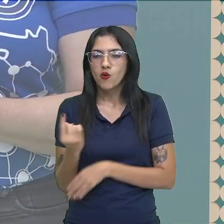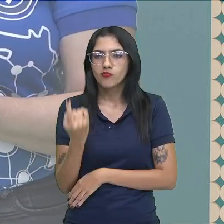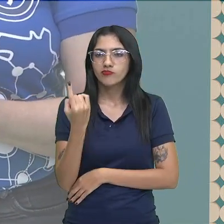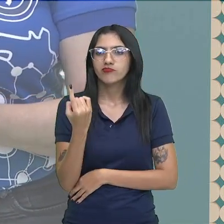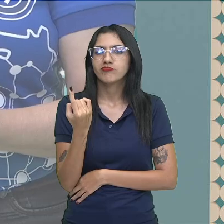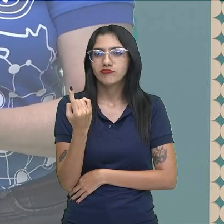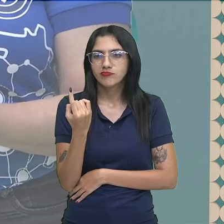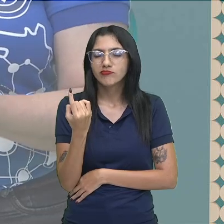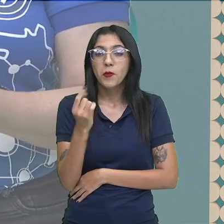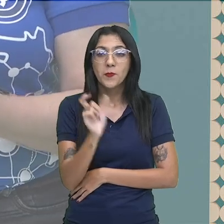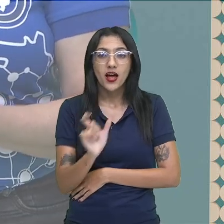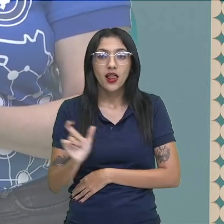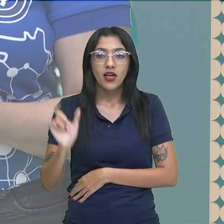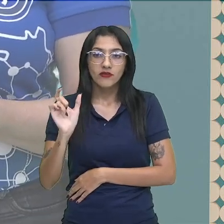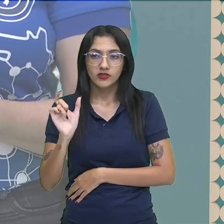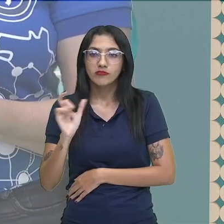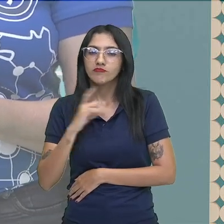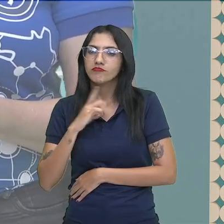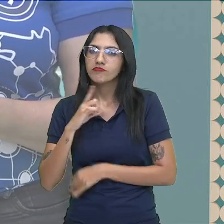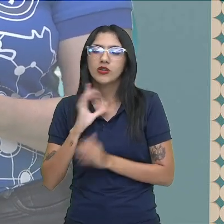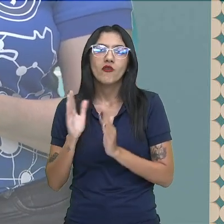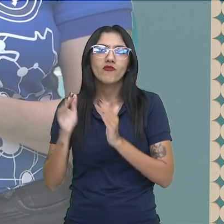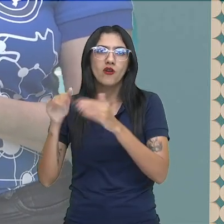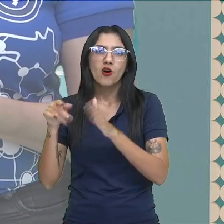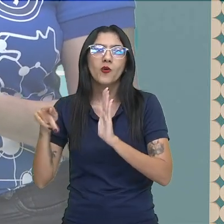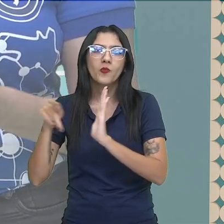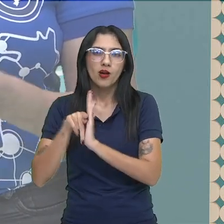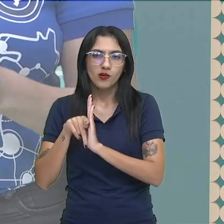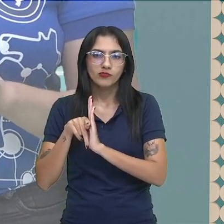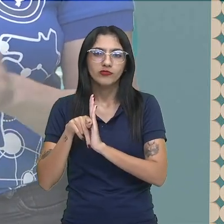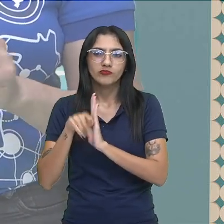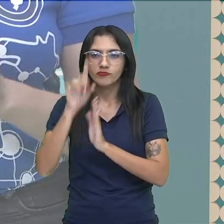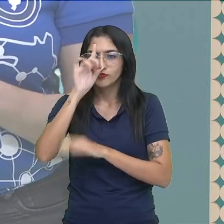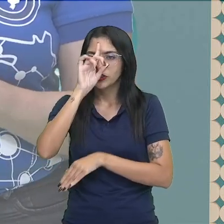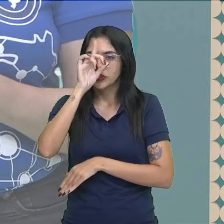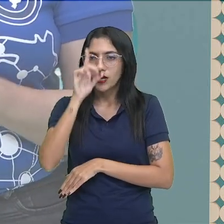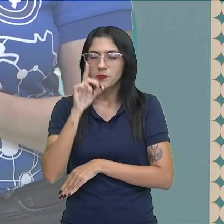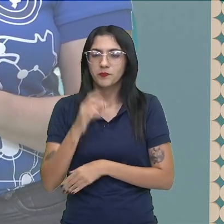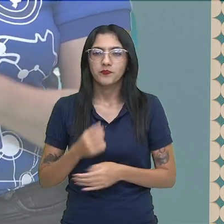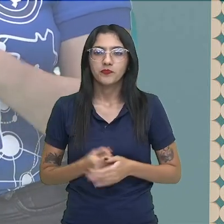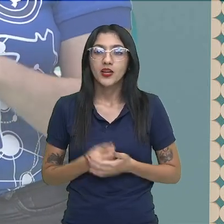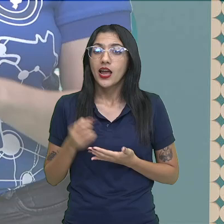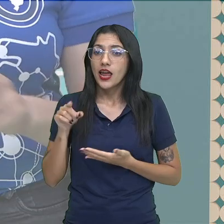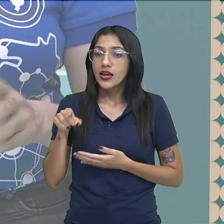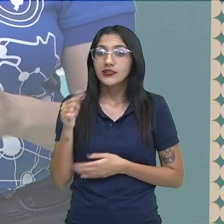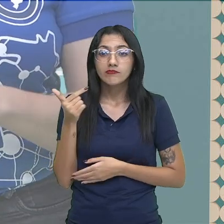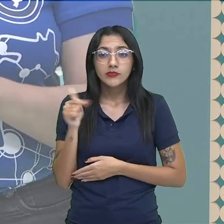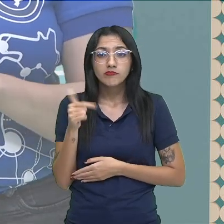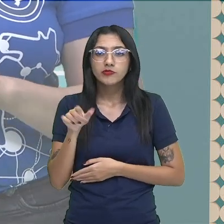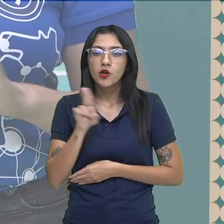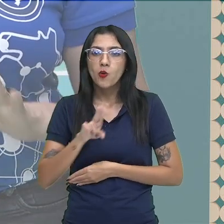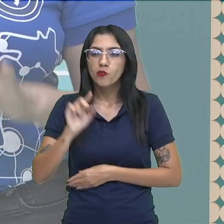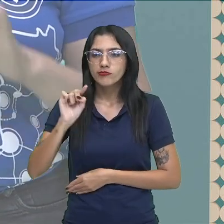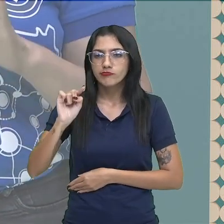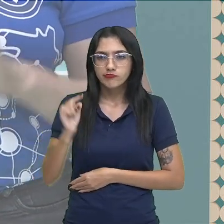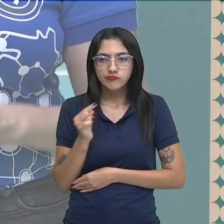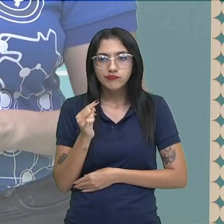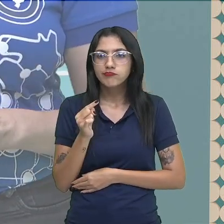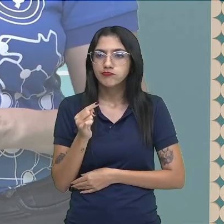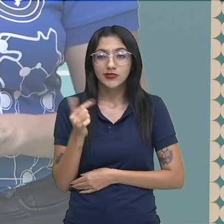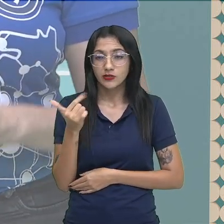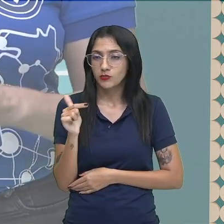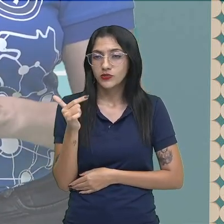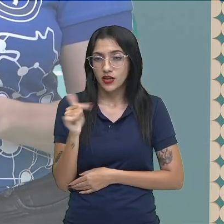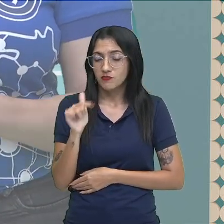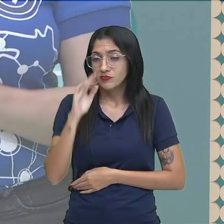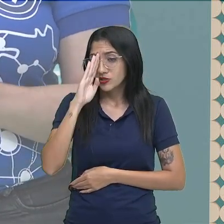um termo específico dentro dela. E não vem separado por vírgula, nem travessão,